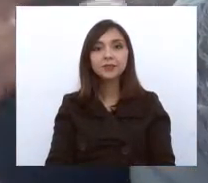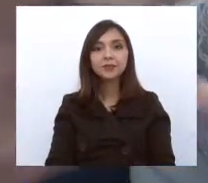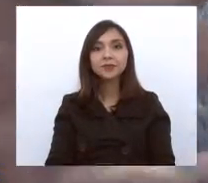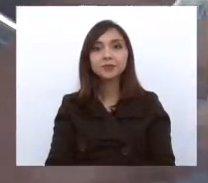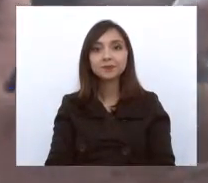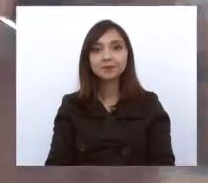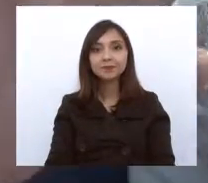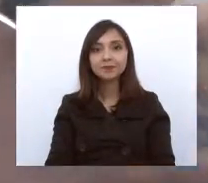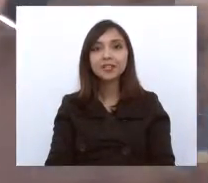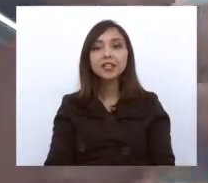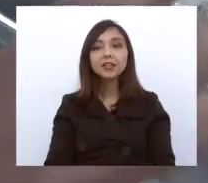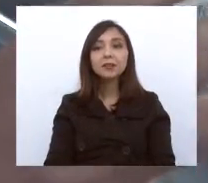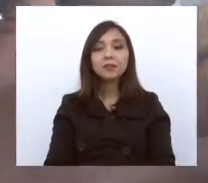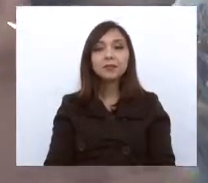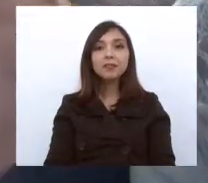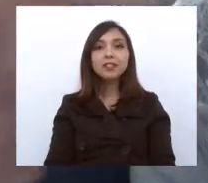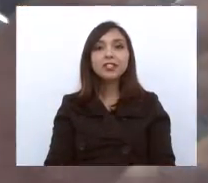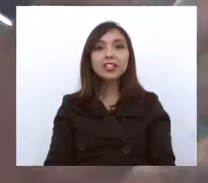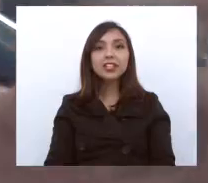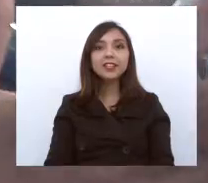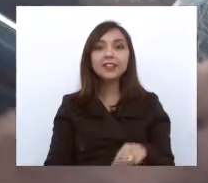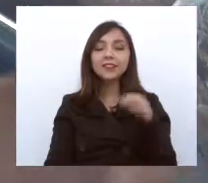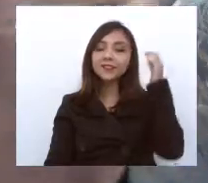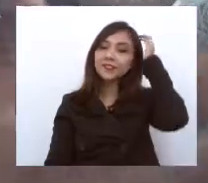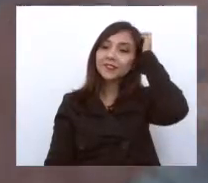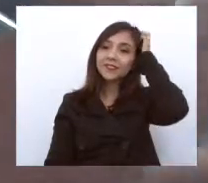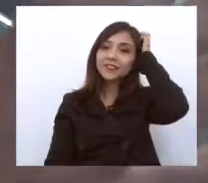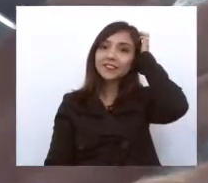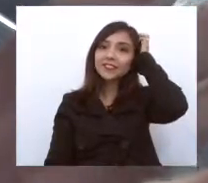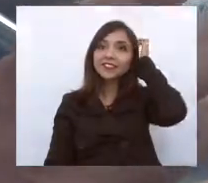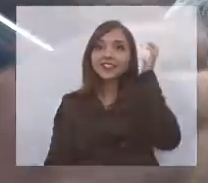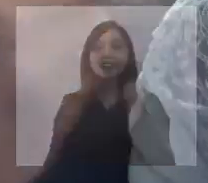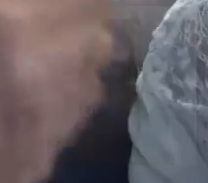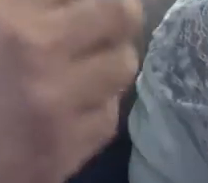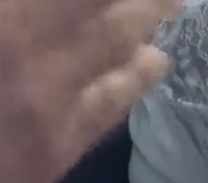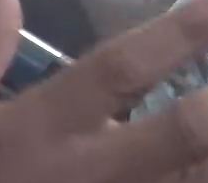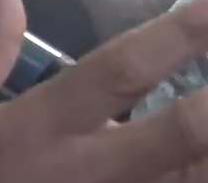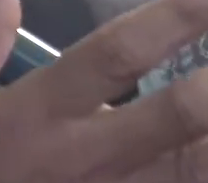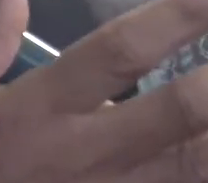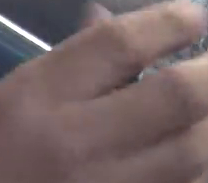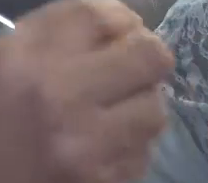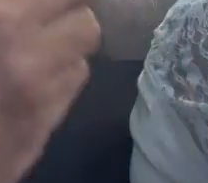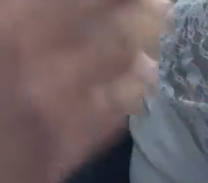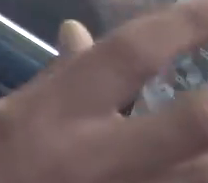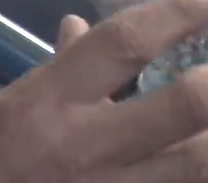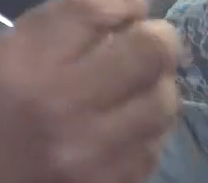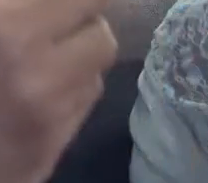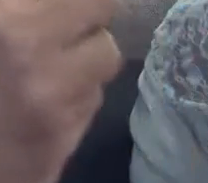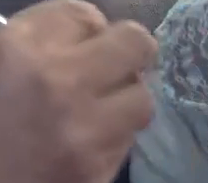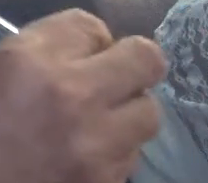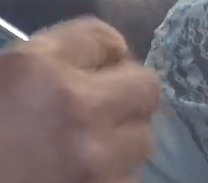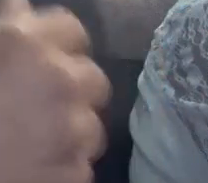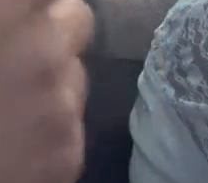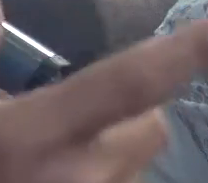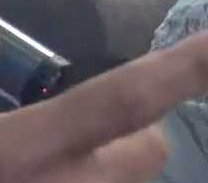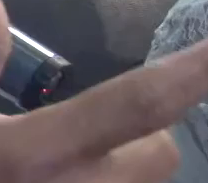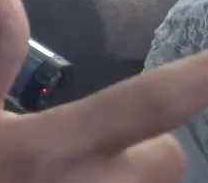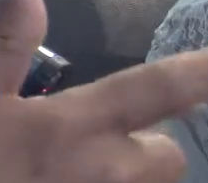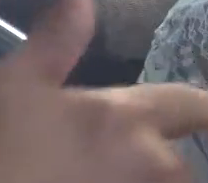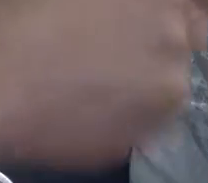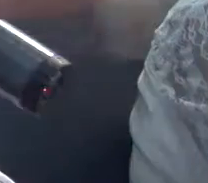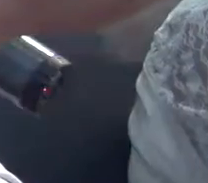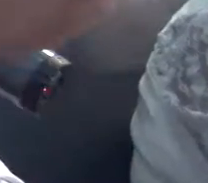falou da cabeça pequena, isso, aquilo, outro, é demonstrar que tem realmente mesmo uma cabeça pequena. Quando você tem uma cabeça pequena, você não